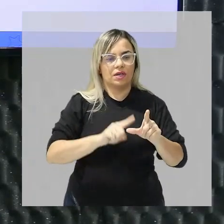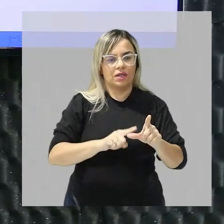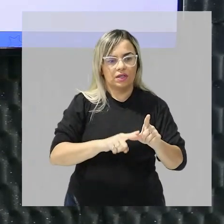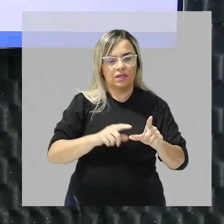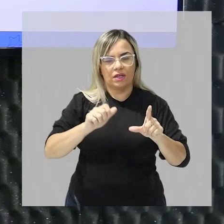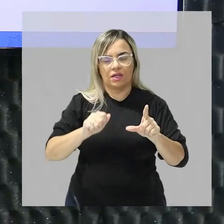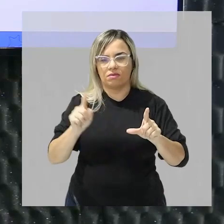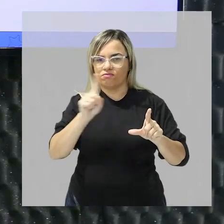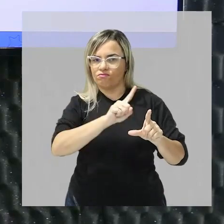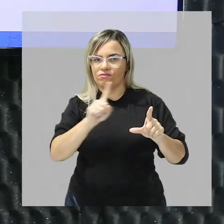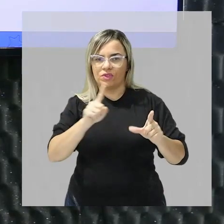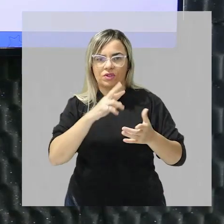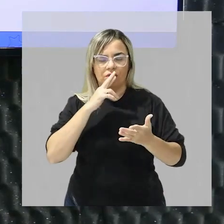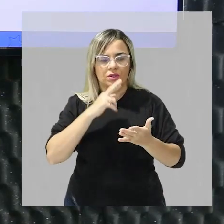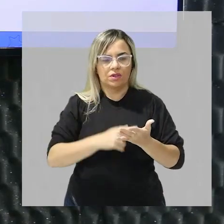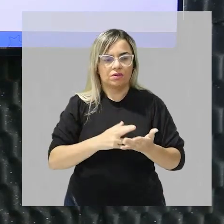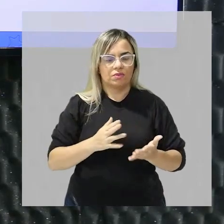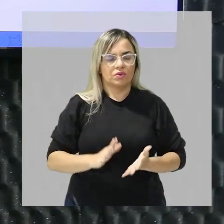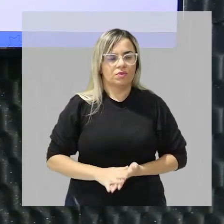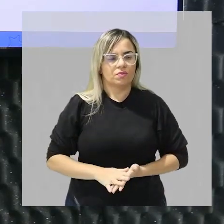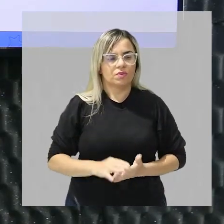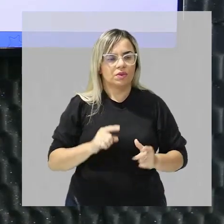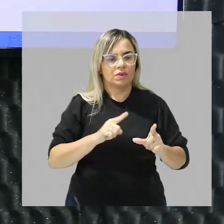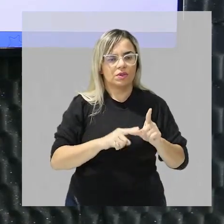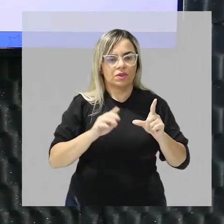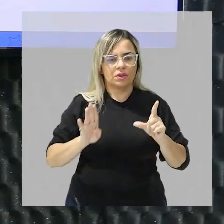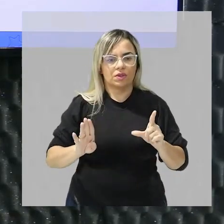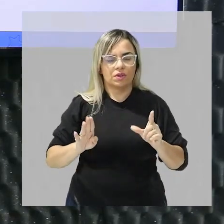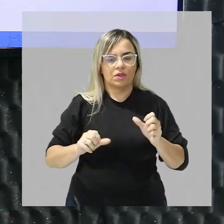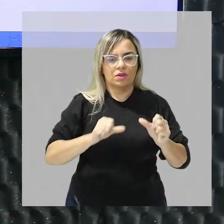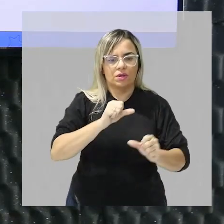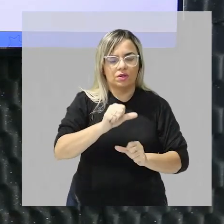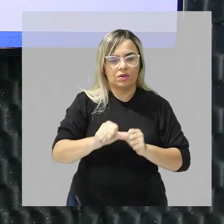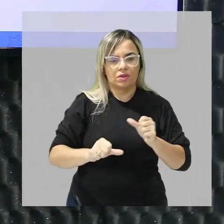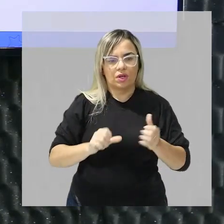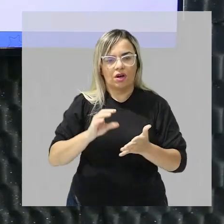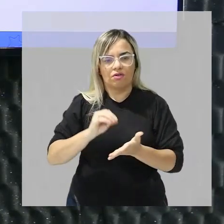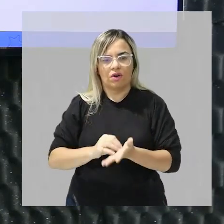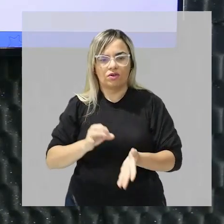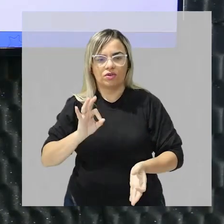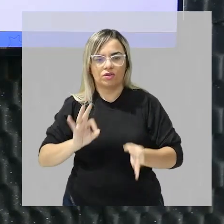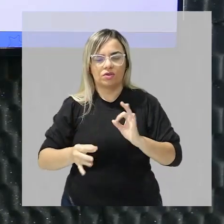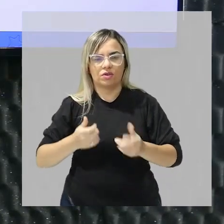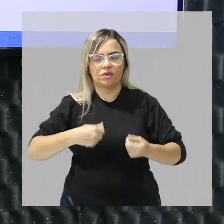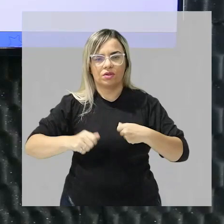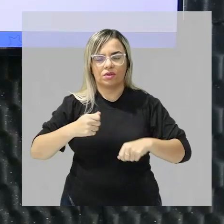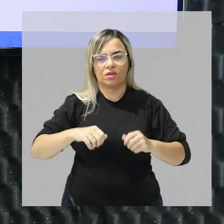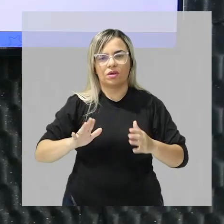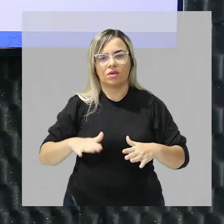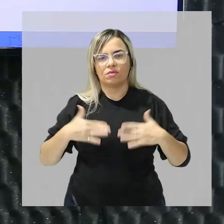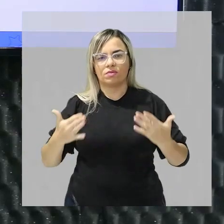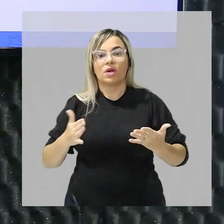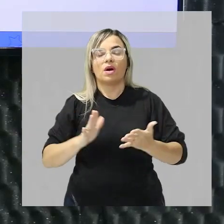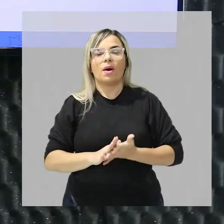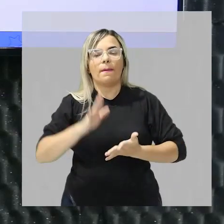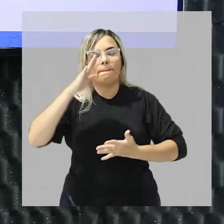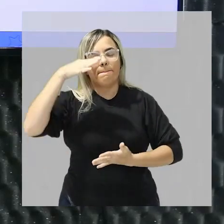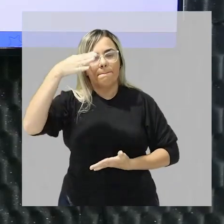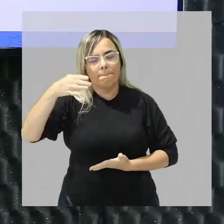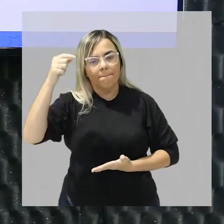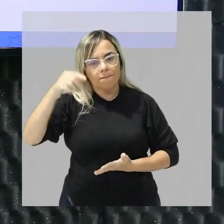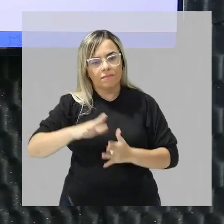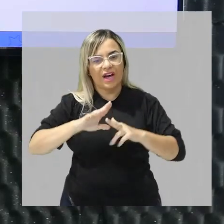Letra B, alterar injustiças econômicas. Mais uma vez, A questão principal é a